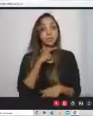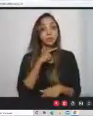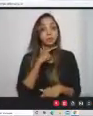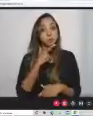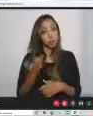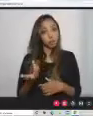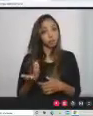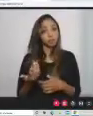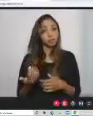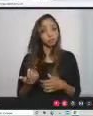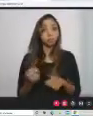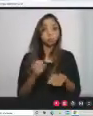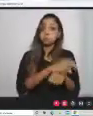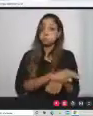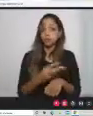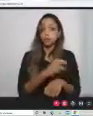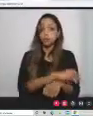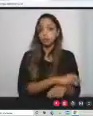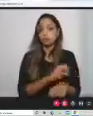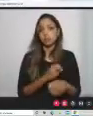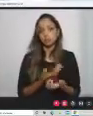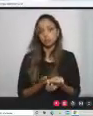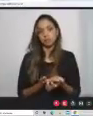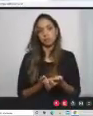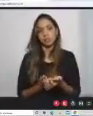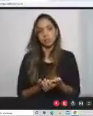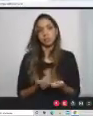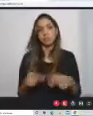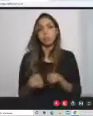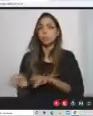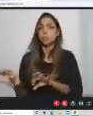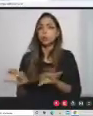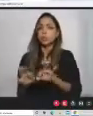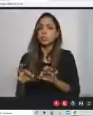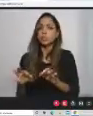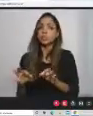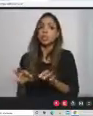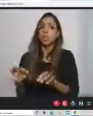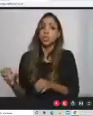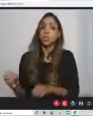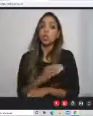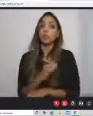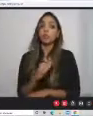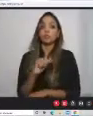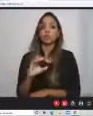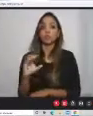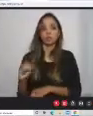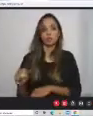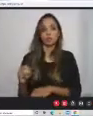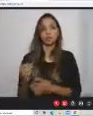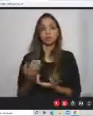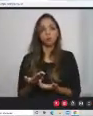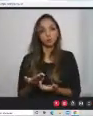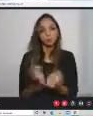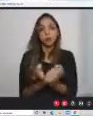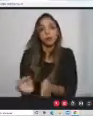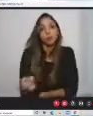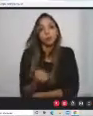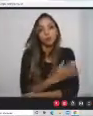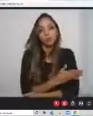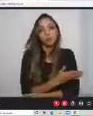planejar novos agentes de saúde para novas equipes que o município de Parnamirim já faz jus. Muito obrigado pela parte, que Deus